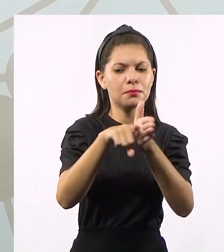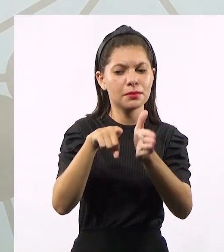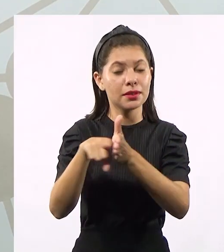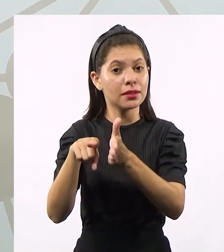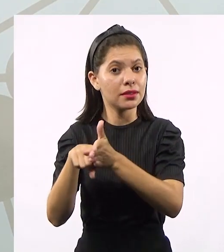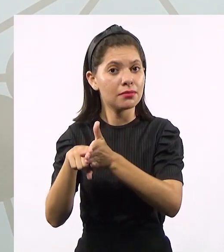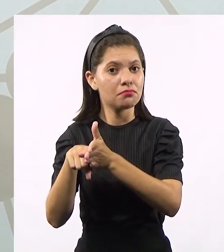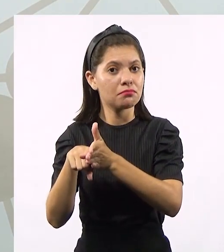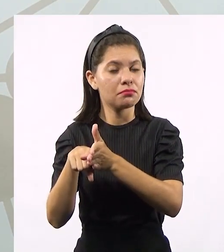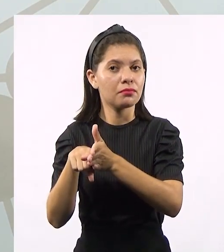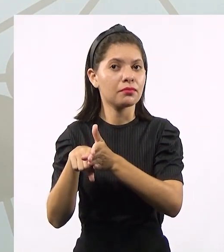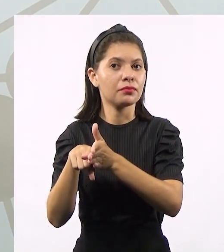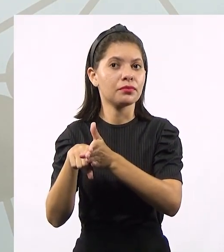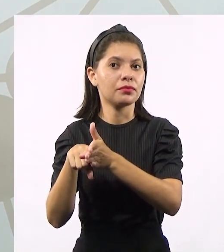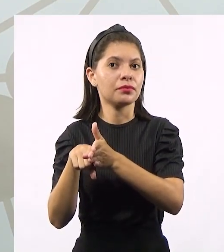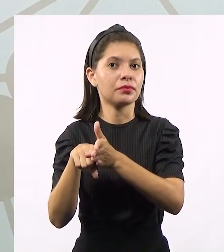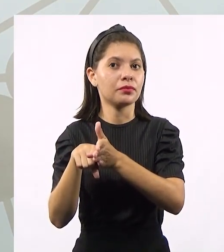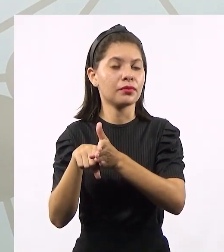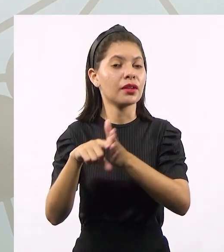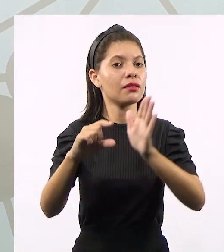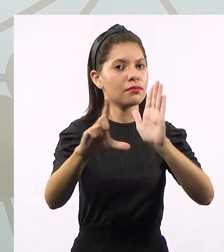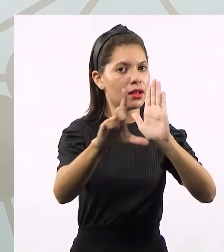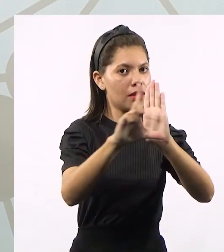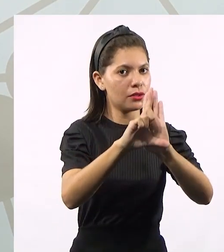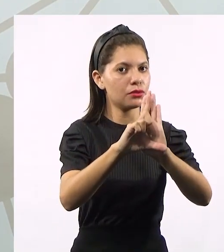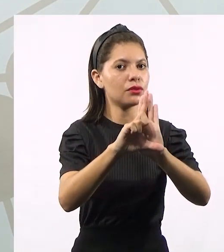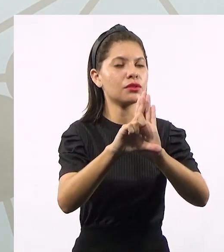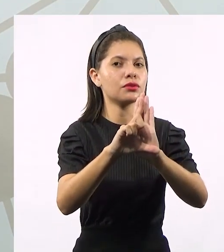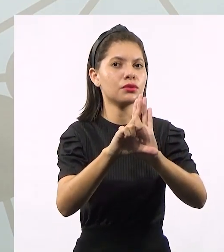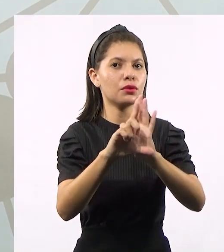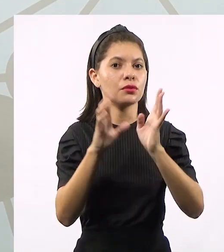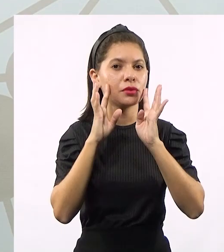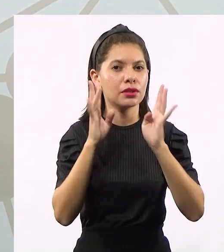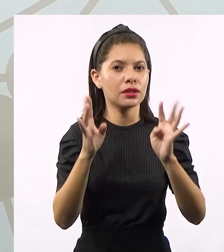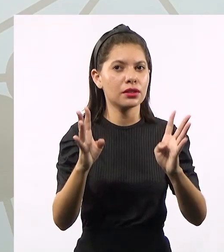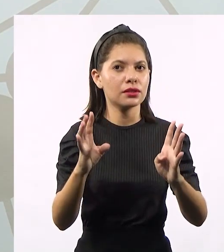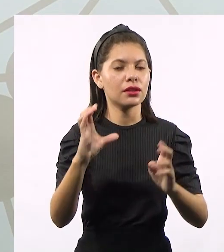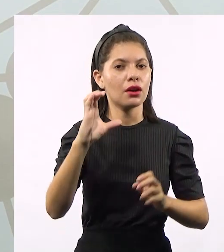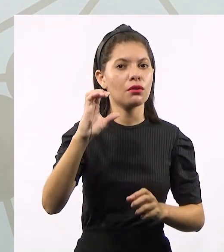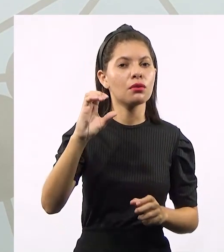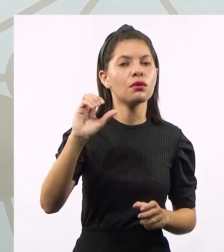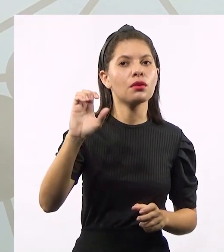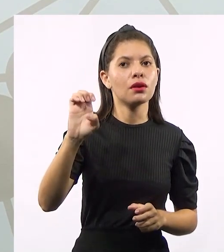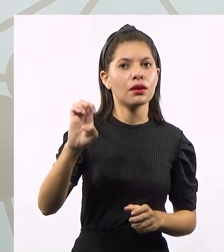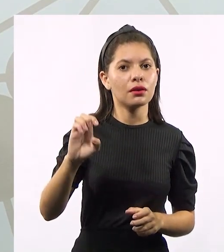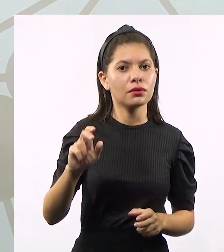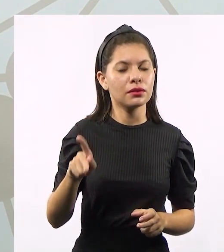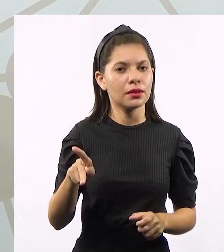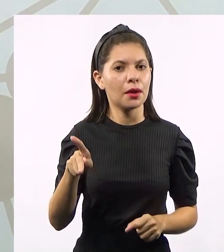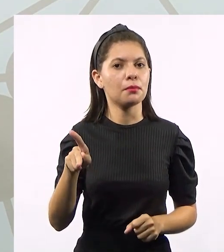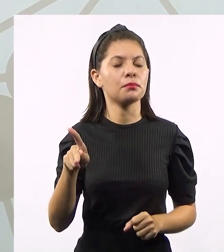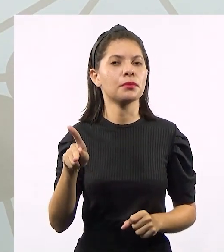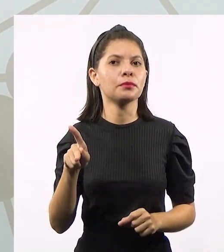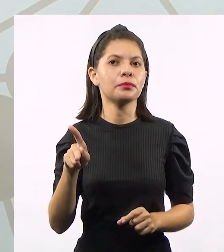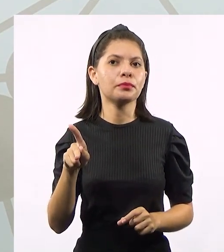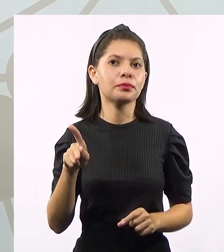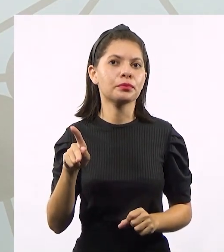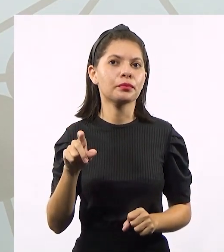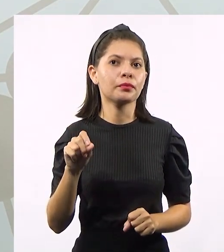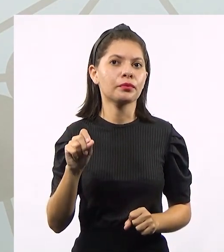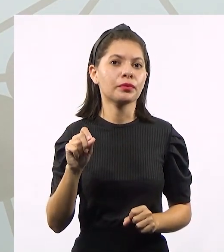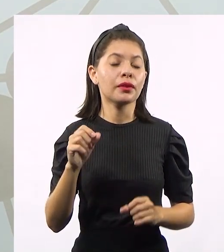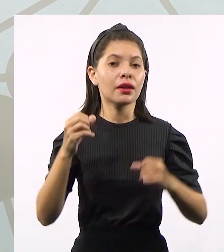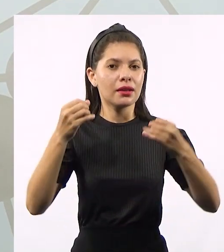for, aí a gente tem que só se adequar às legislações, ao CEP também, fazer com que tudo isso esteja bem registrado